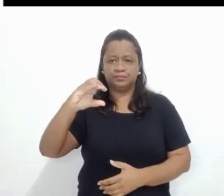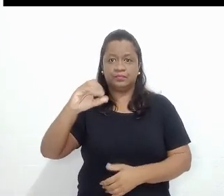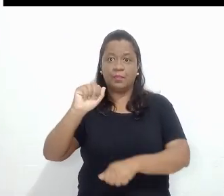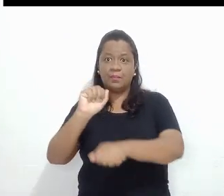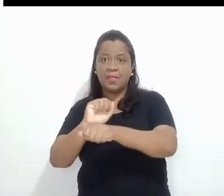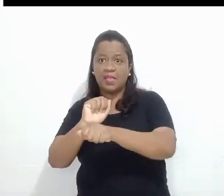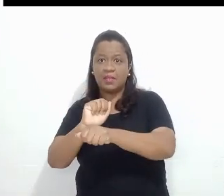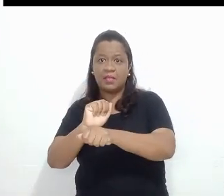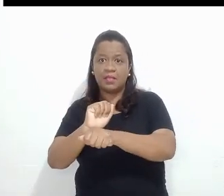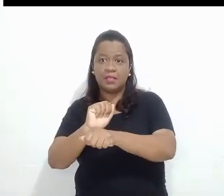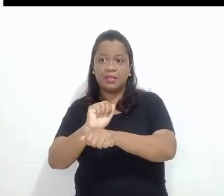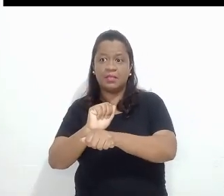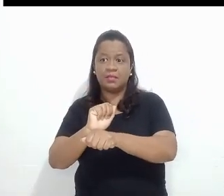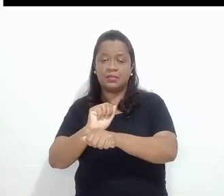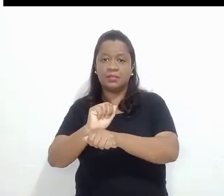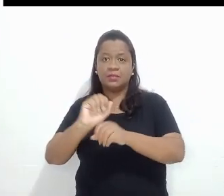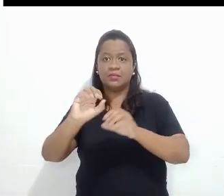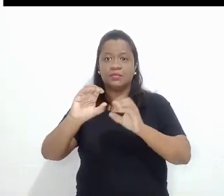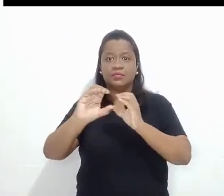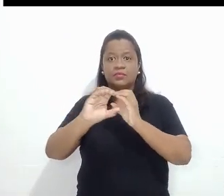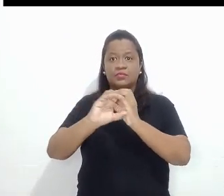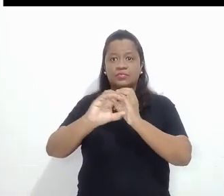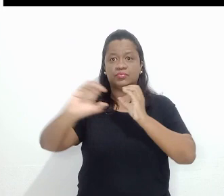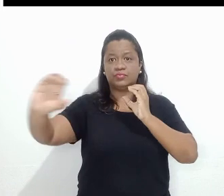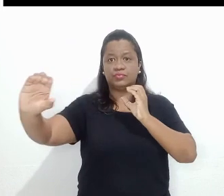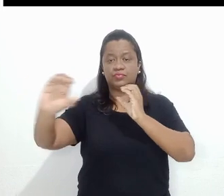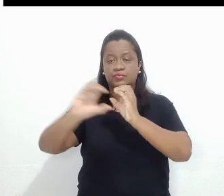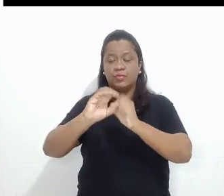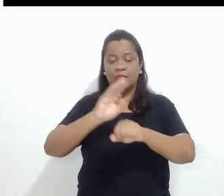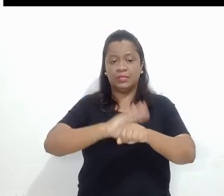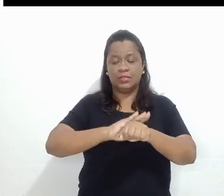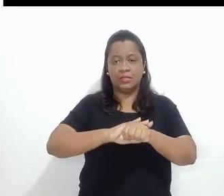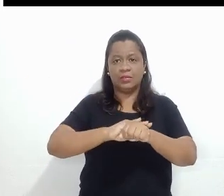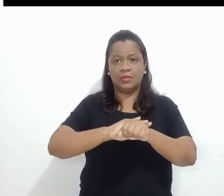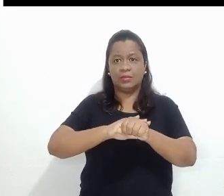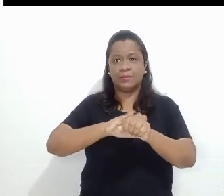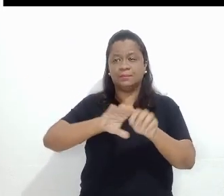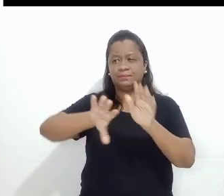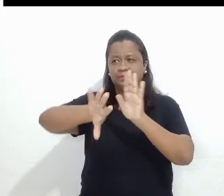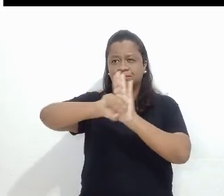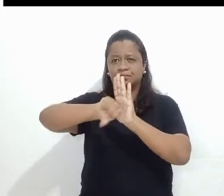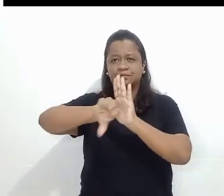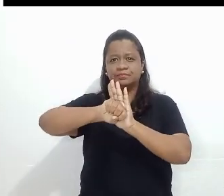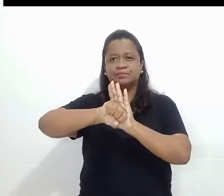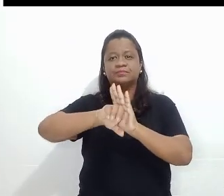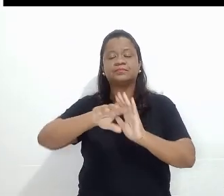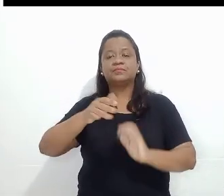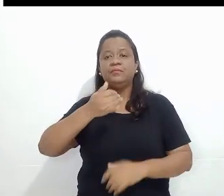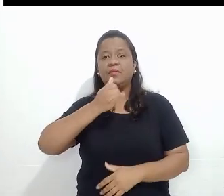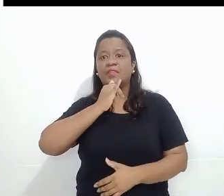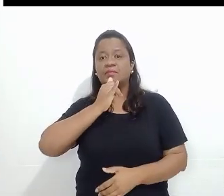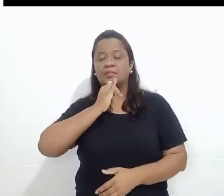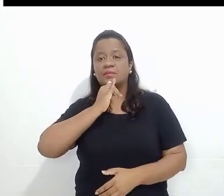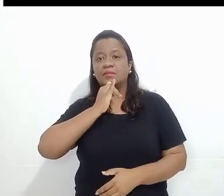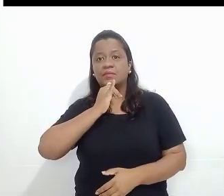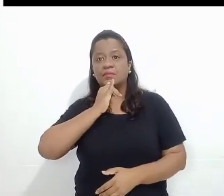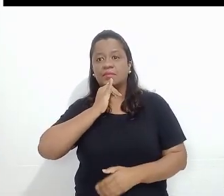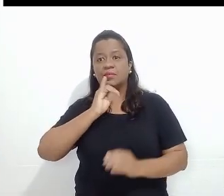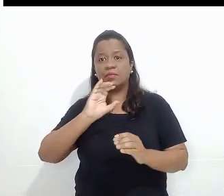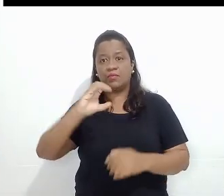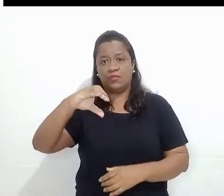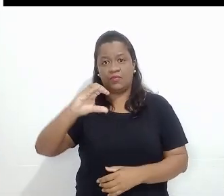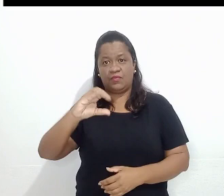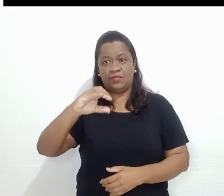paradas, onde você tem que parar o seu foco na hora que você está gravando as suas cenas. Por exemplo, o que o foquista faz? Olha